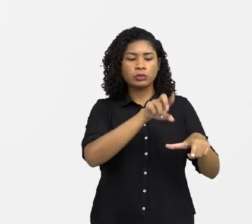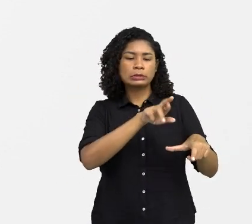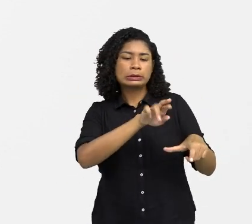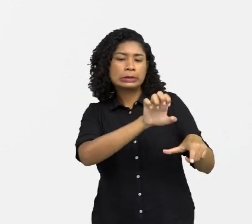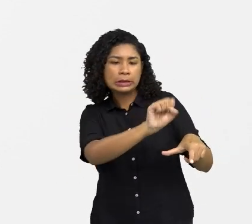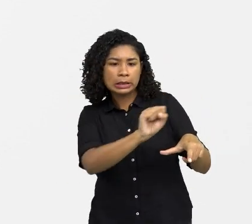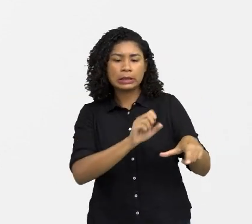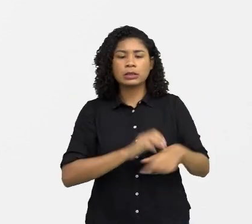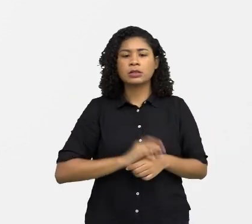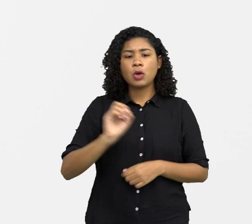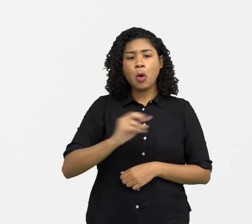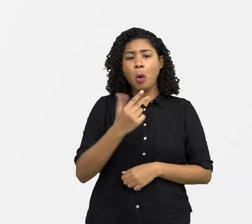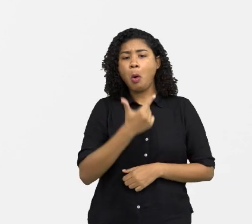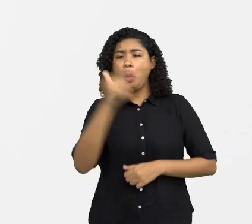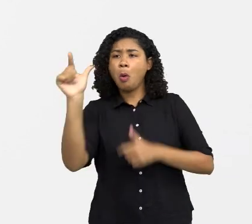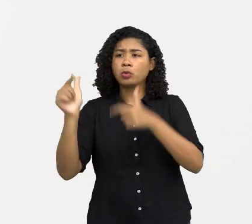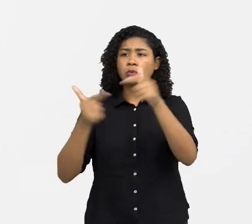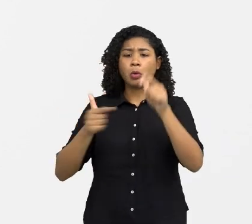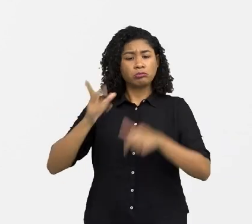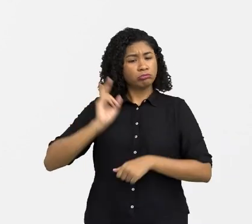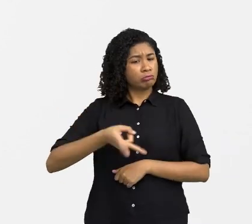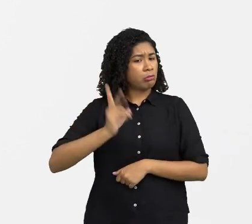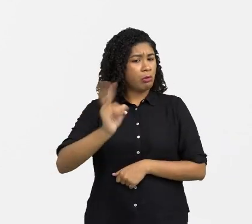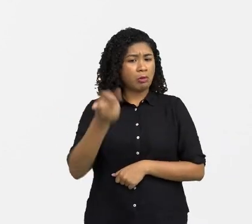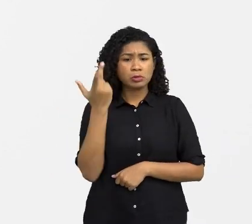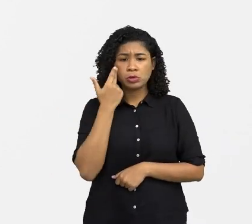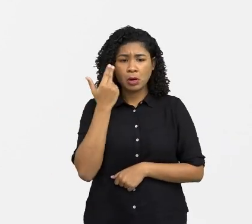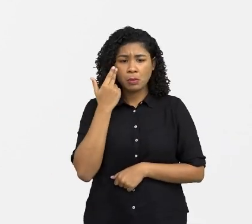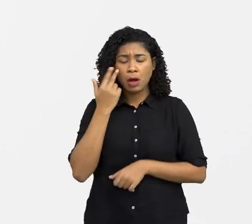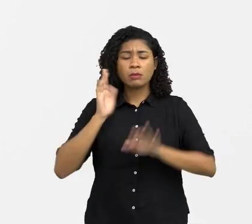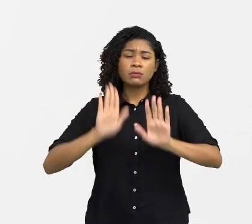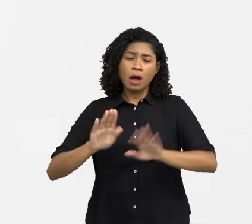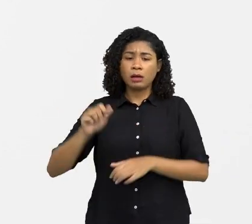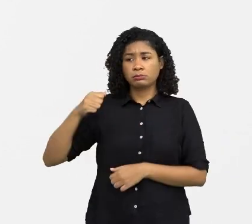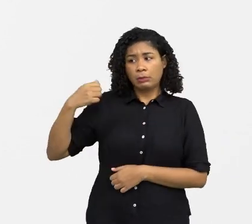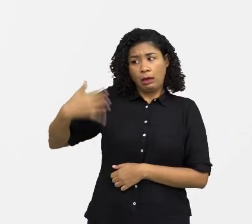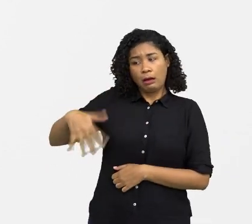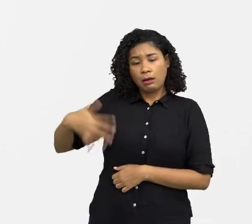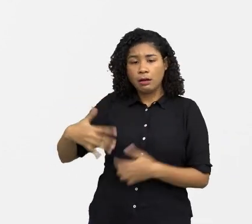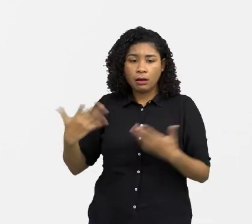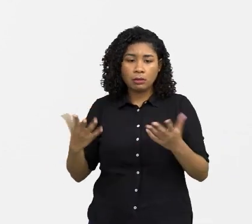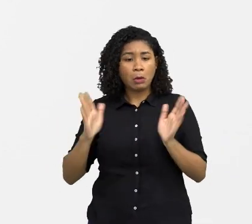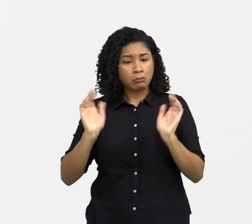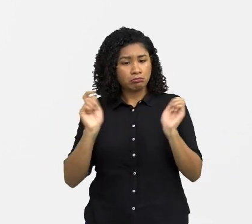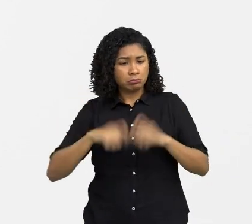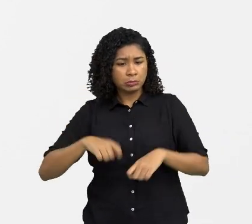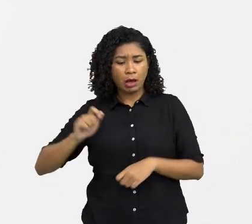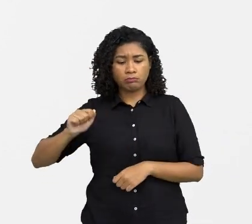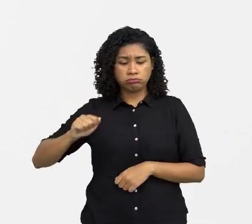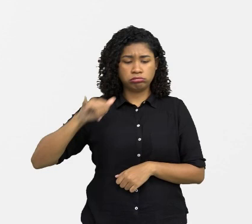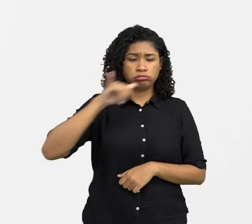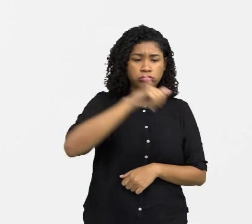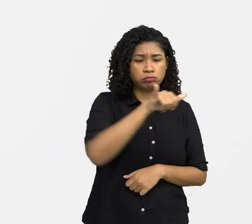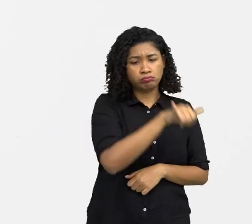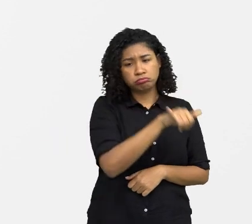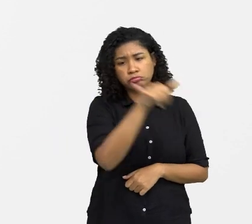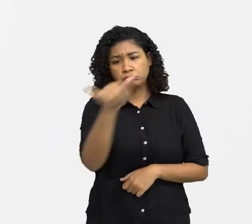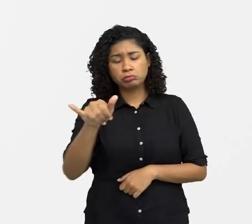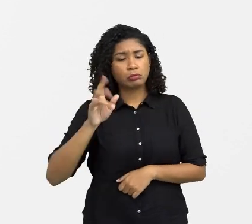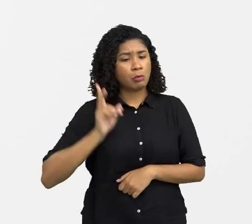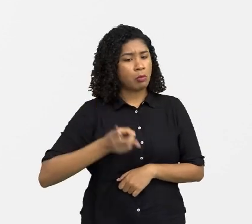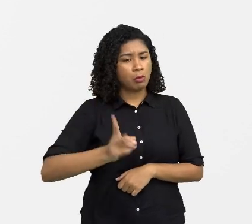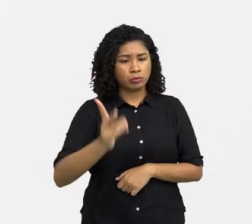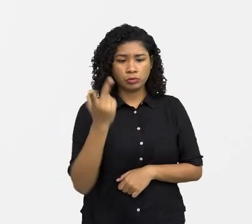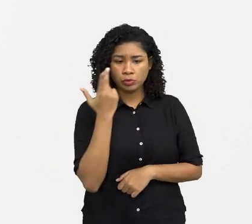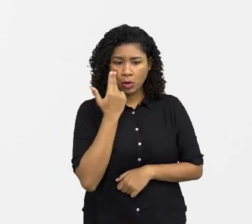Londres, Tóquio, continuam existindo, né? Só a questão dos preços ela é indiferente. A letra E está